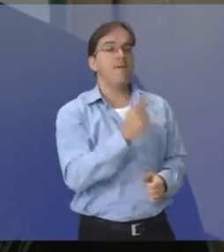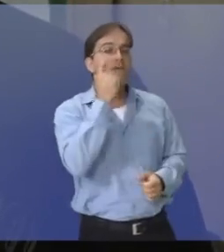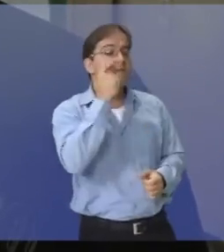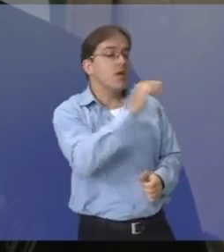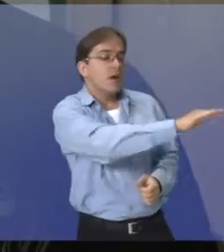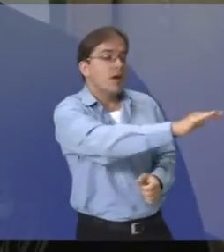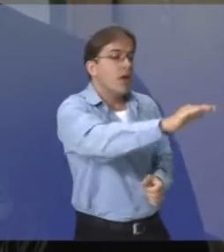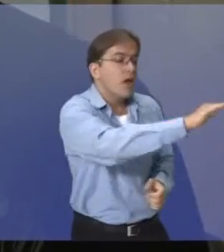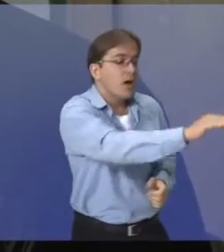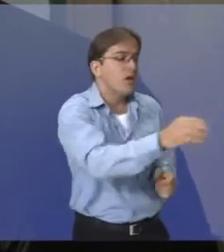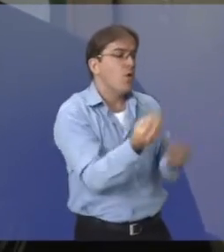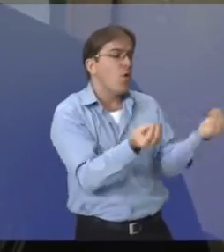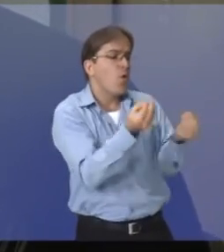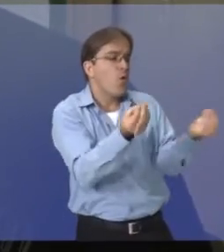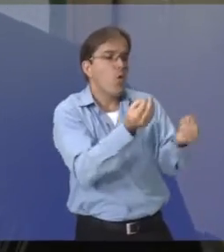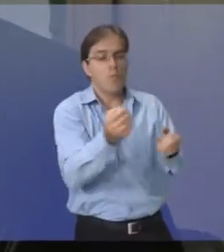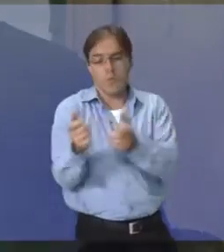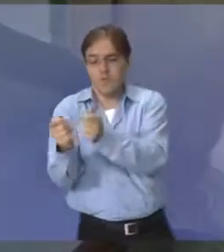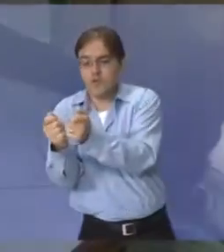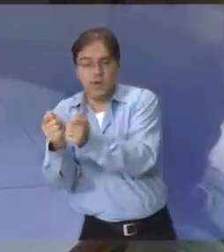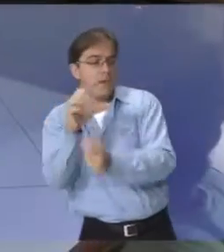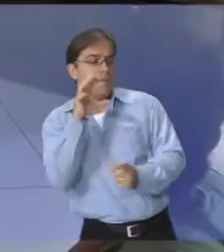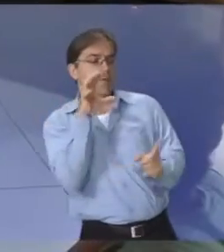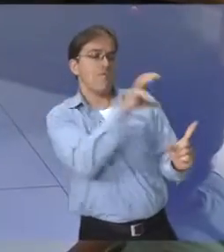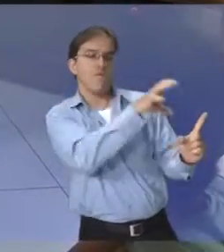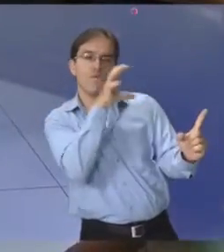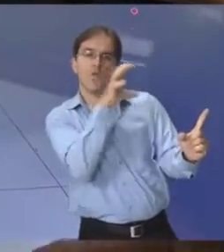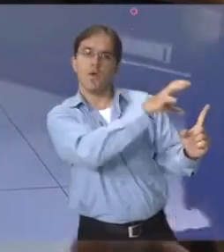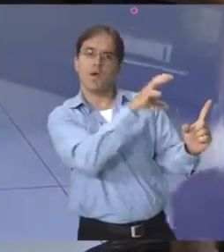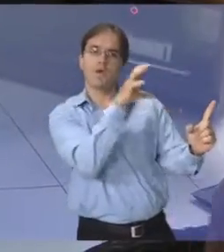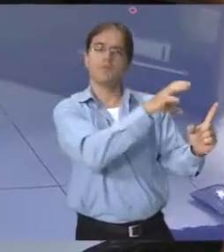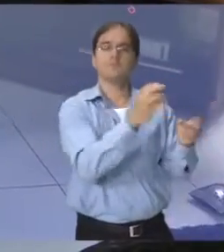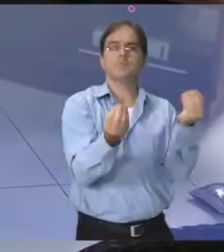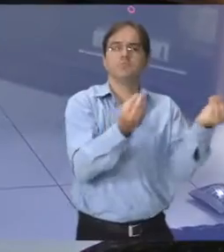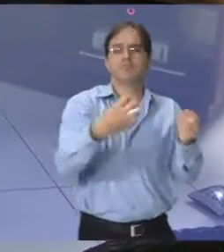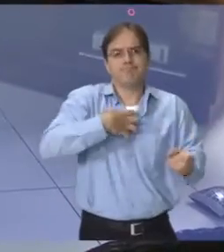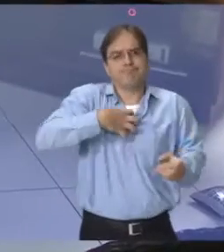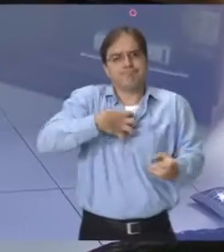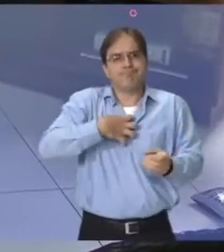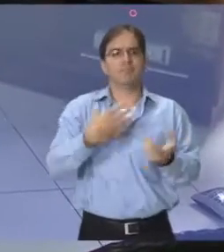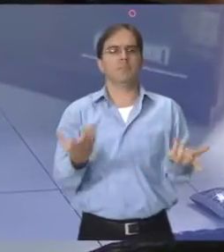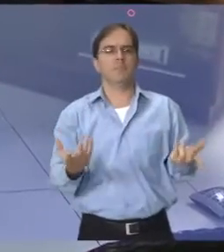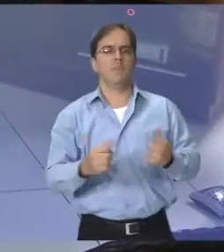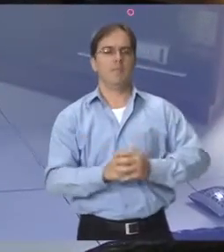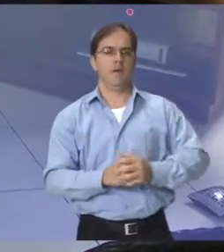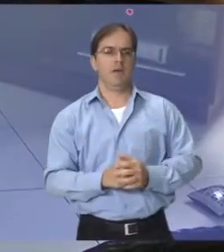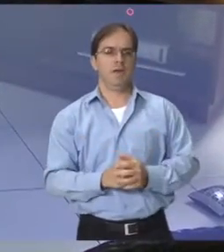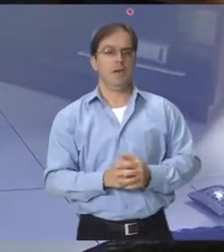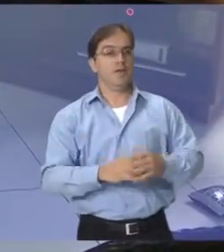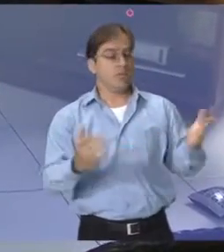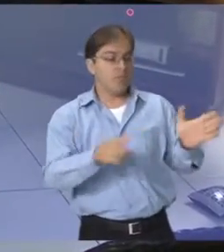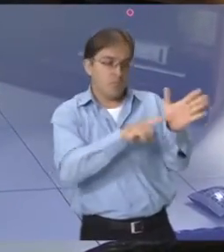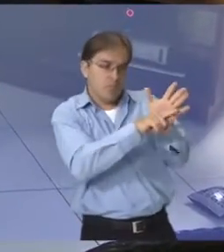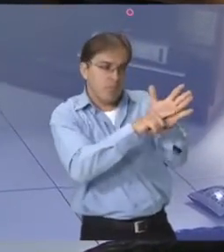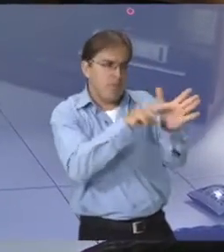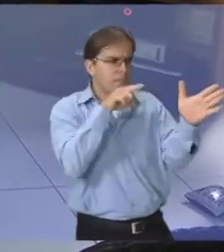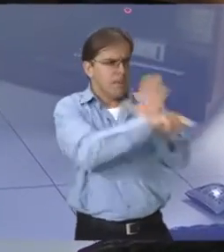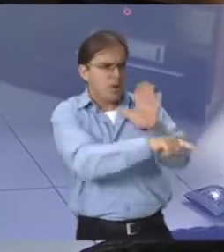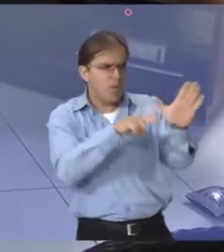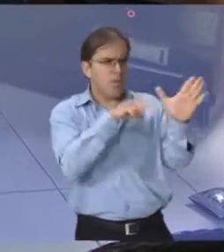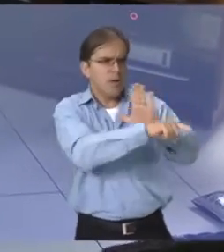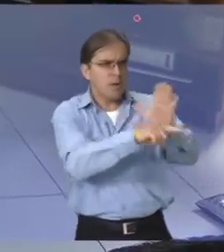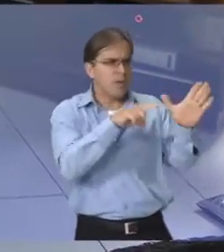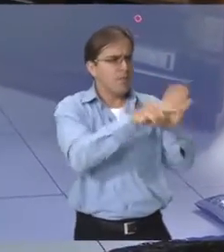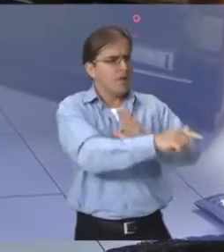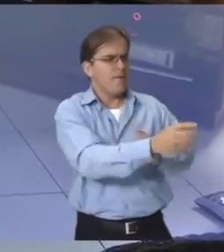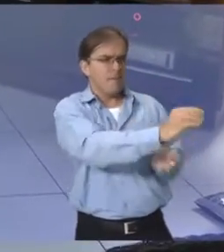impacto que o game causa na vida dos seus jogadores. Nós temos alguns encontros com os entrevistados, né? E nós